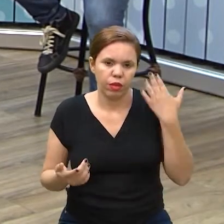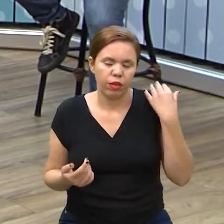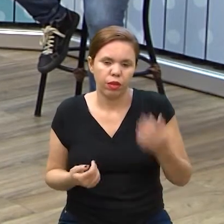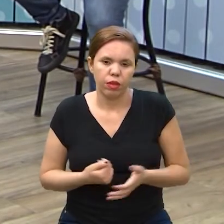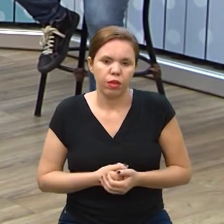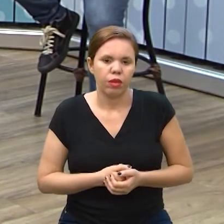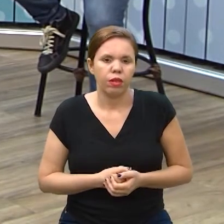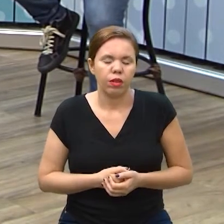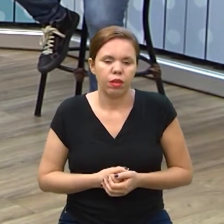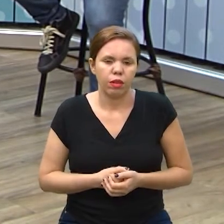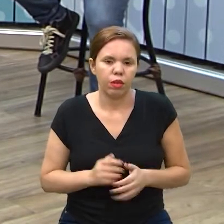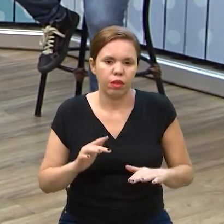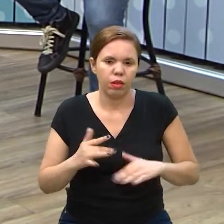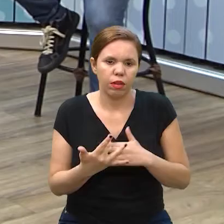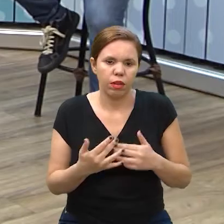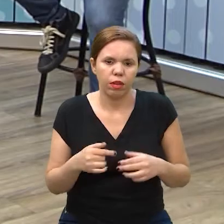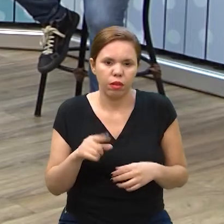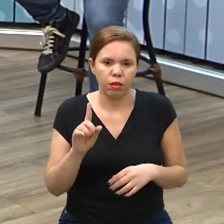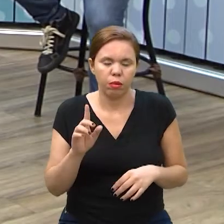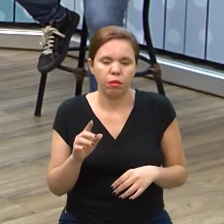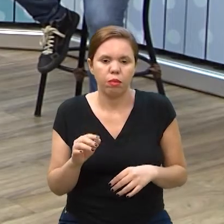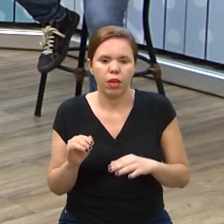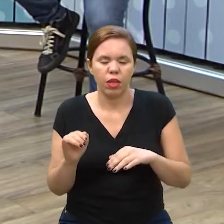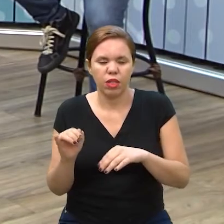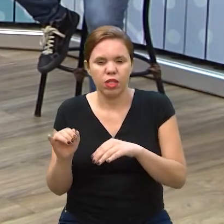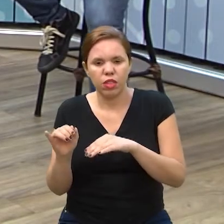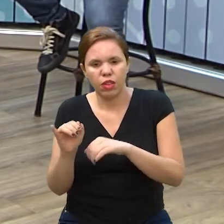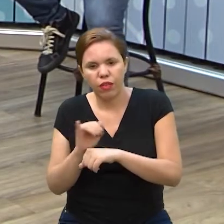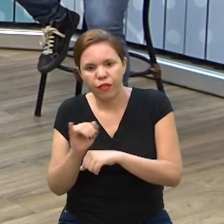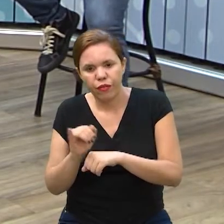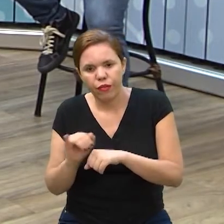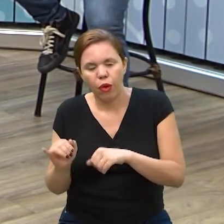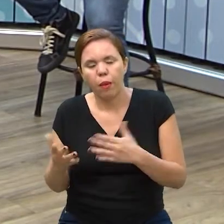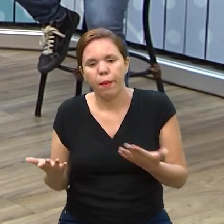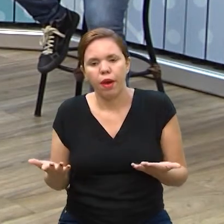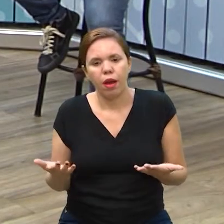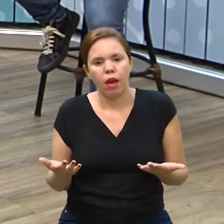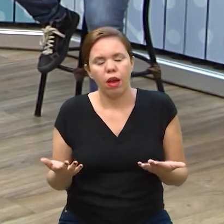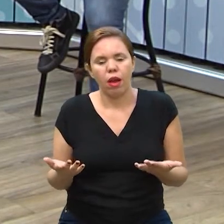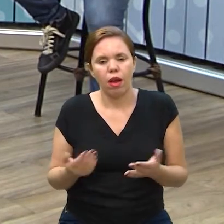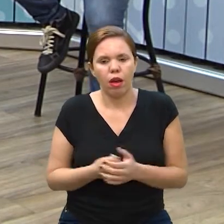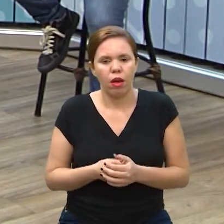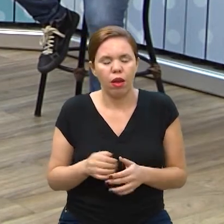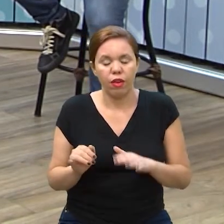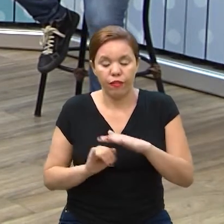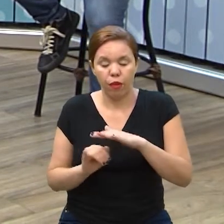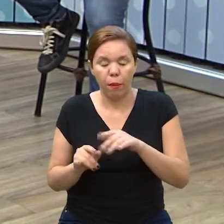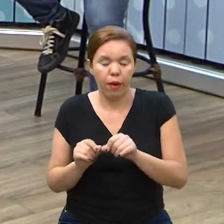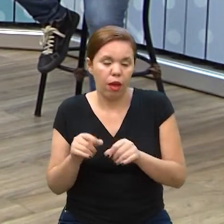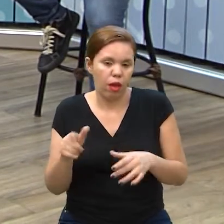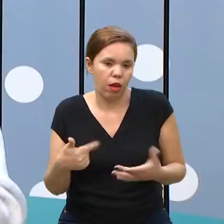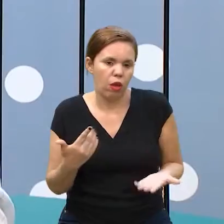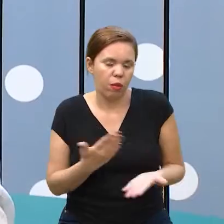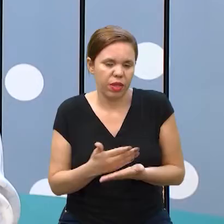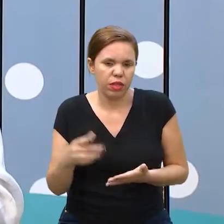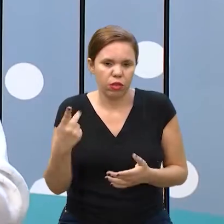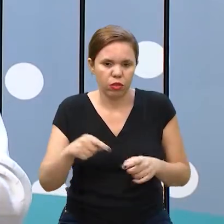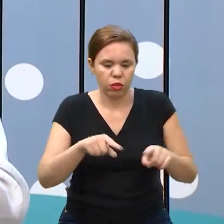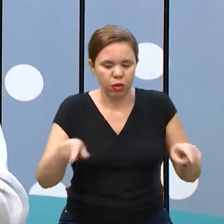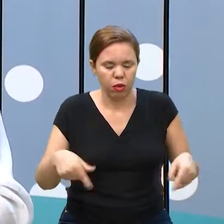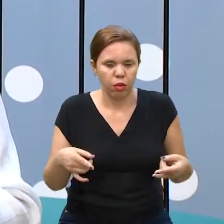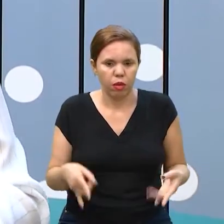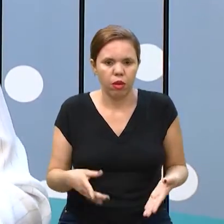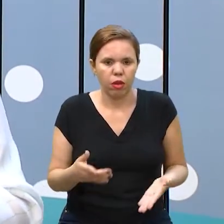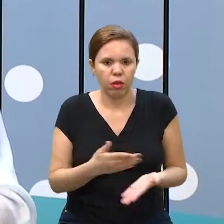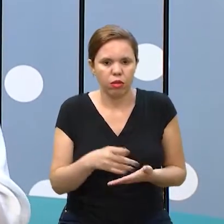fazer uma rede social mais informal, para amigos, você tem a possibilidade de começar no seu quarto